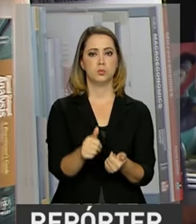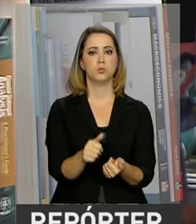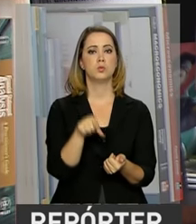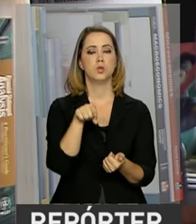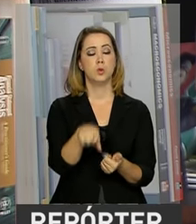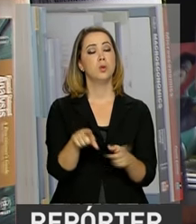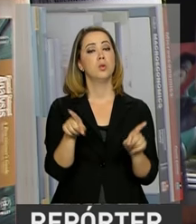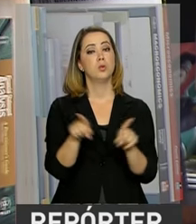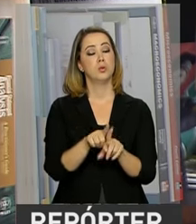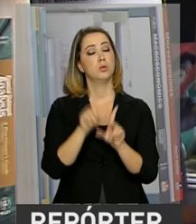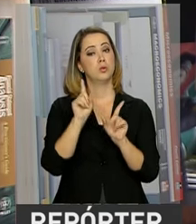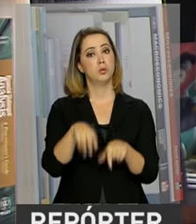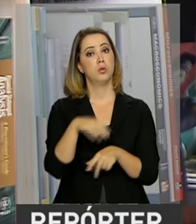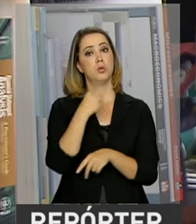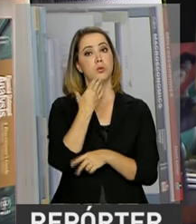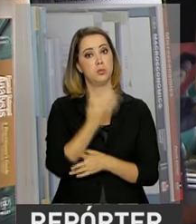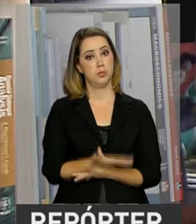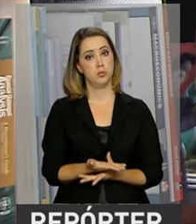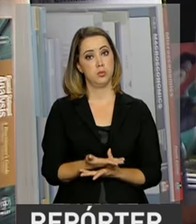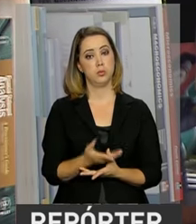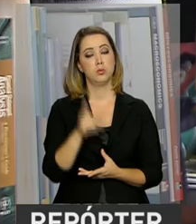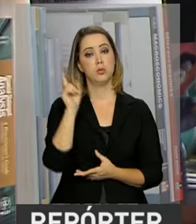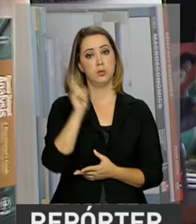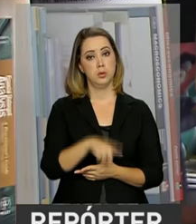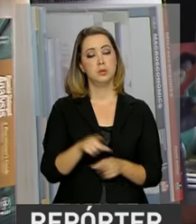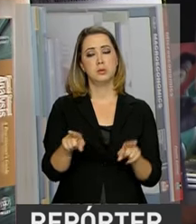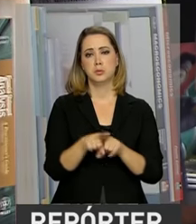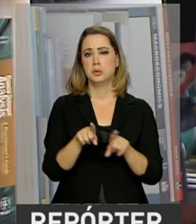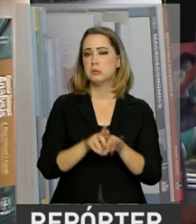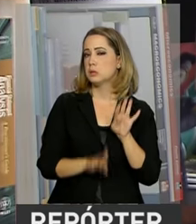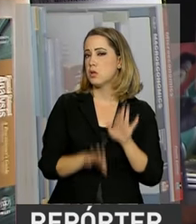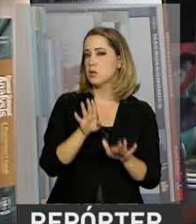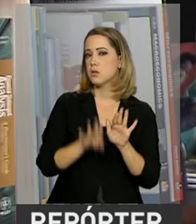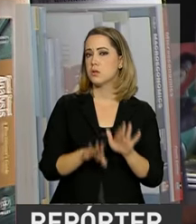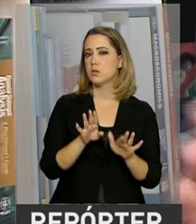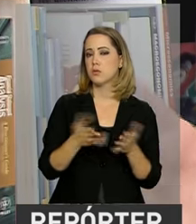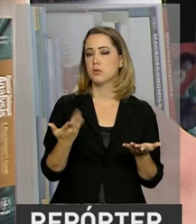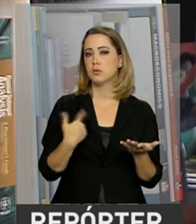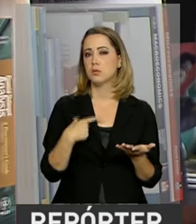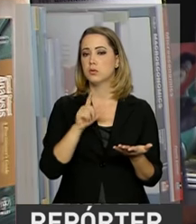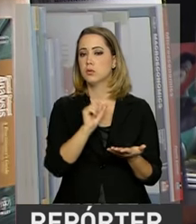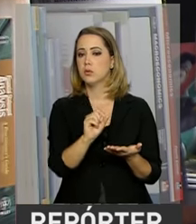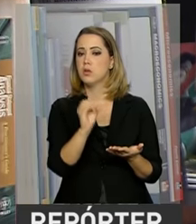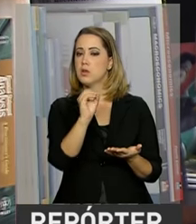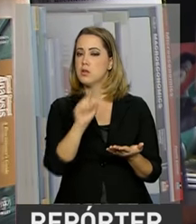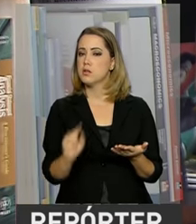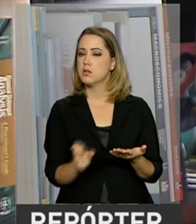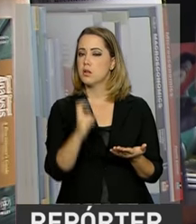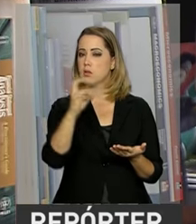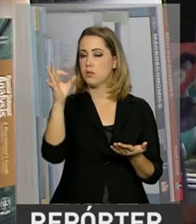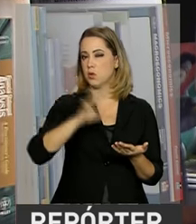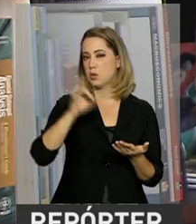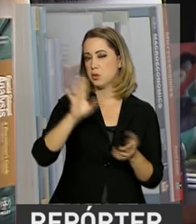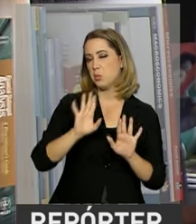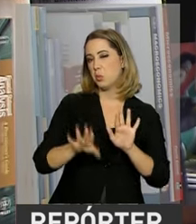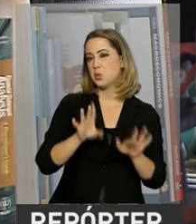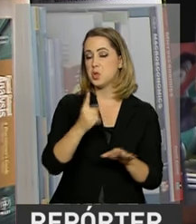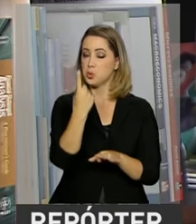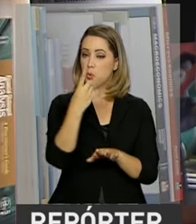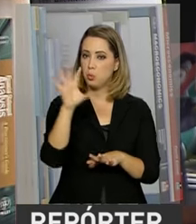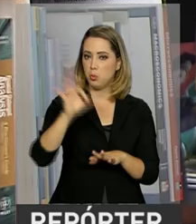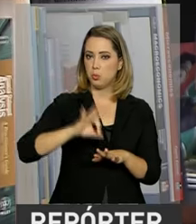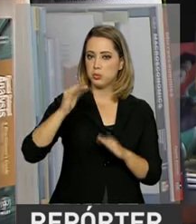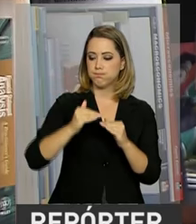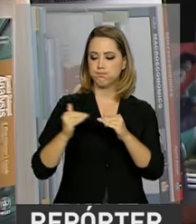fatores podem ser favoráveis E aí talvez tem até um pouquinho mais do que o meio agora e poder Talvez pensar em 1%